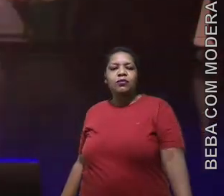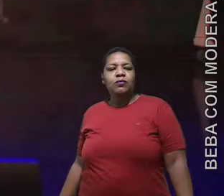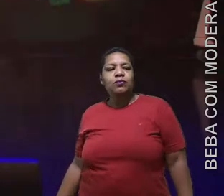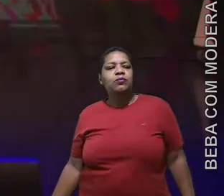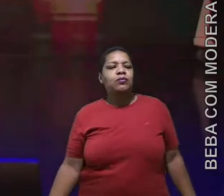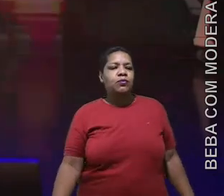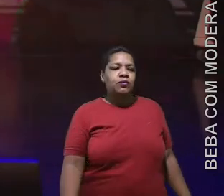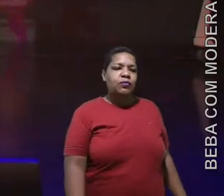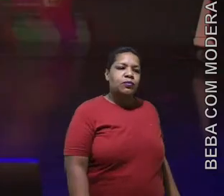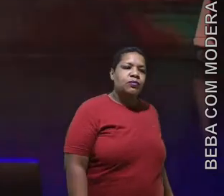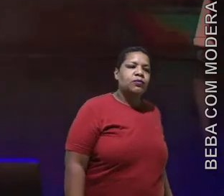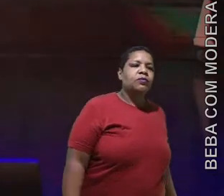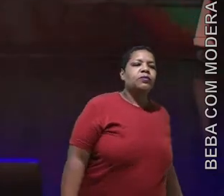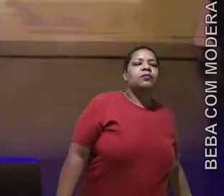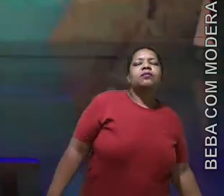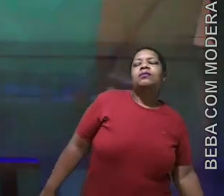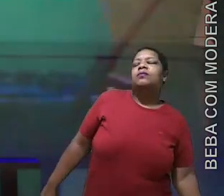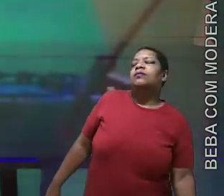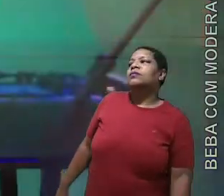a